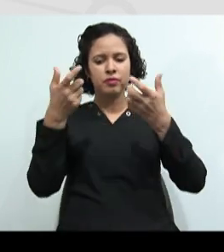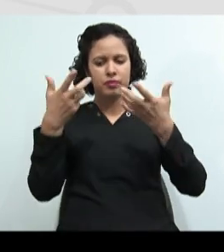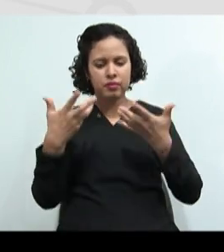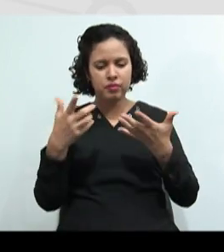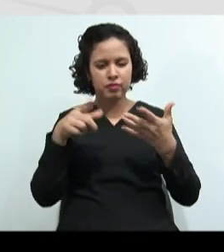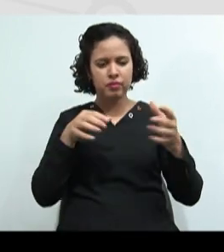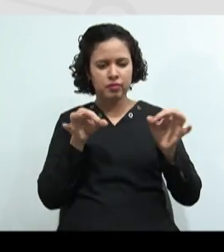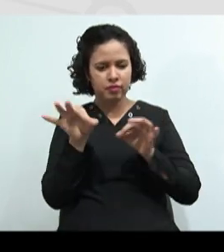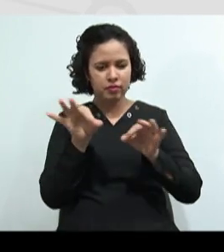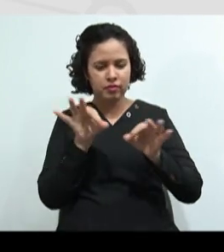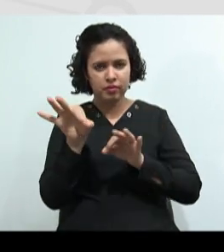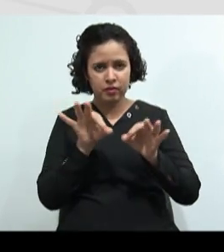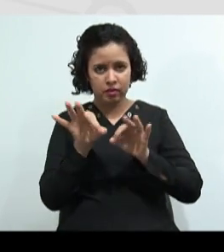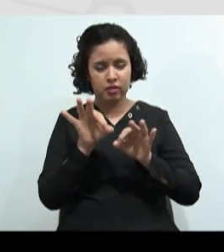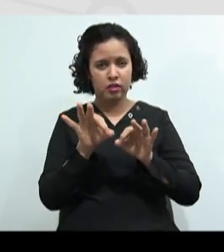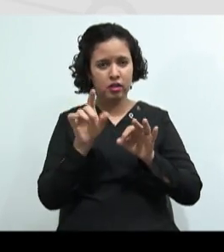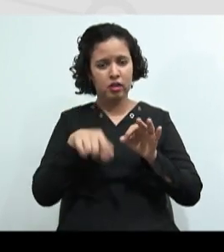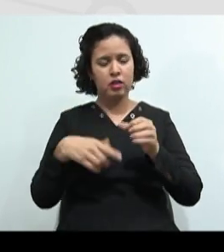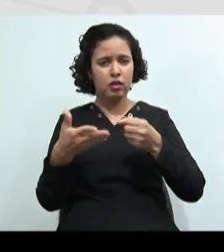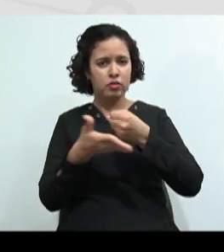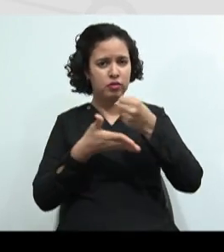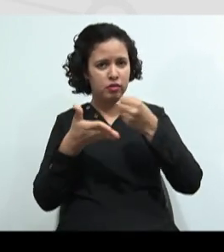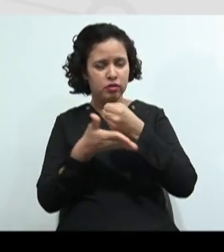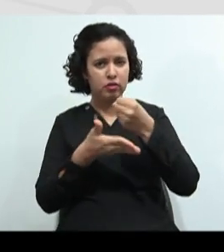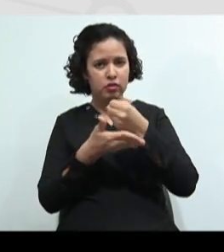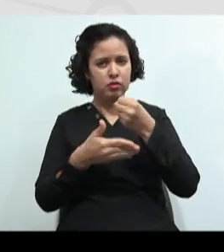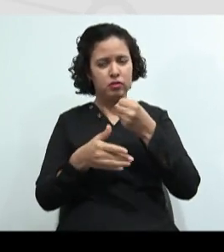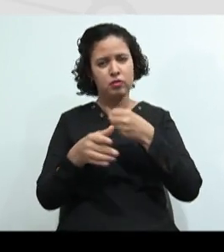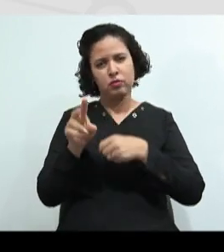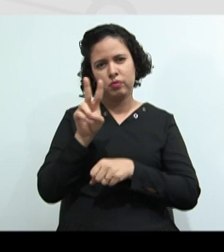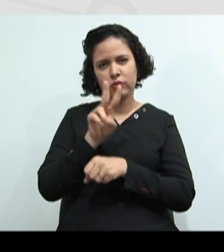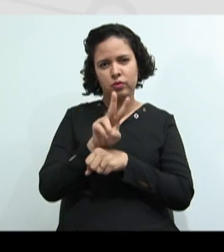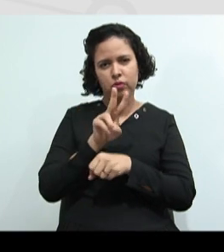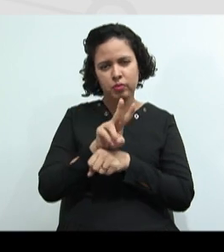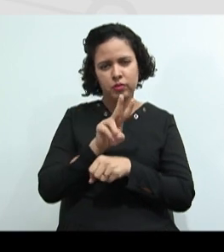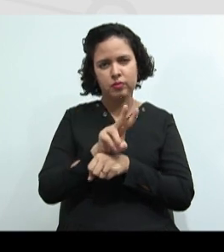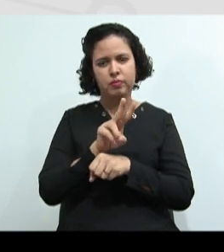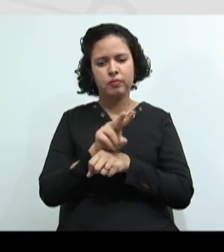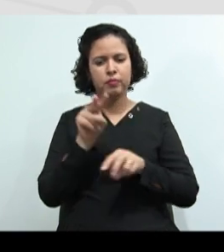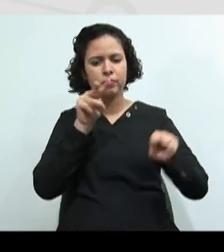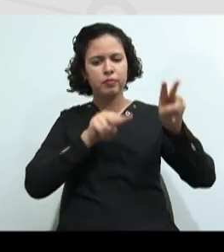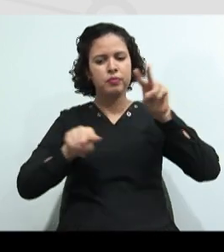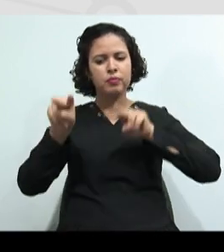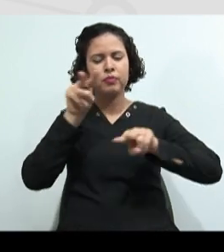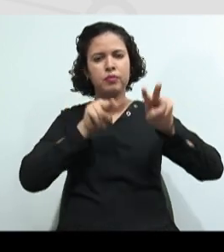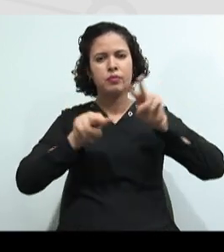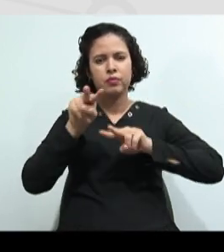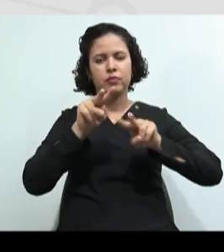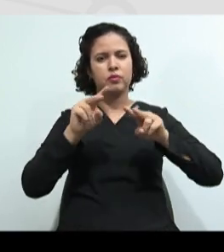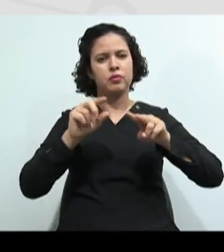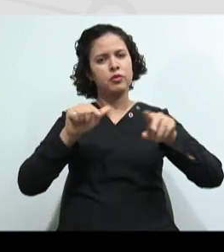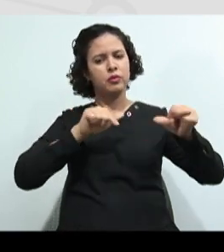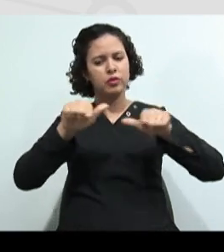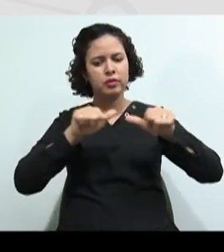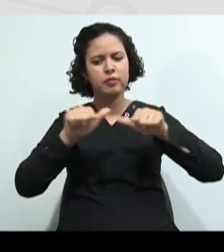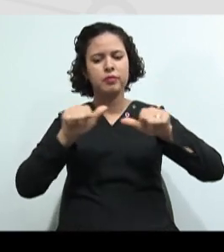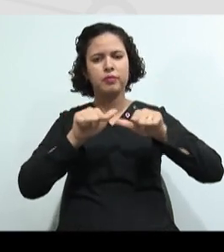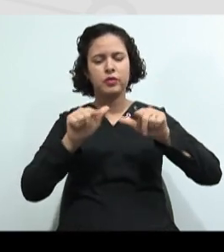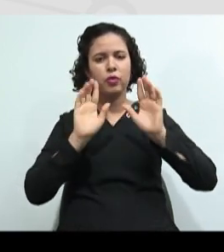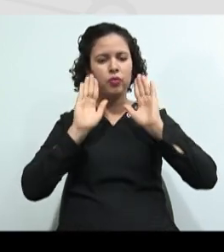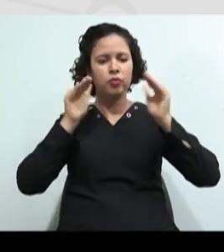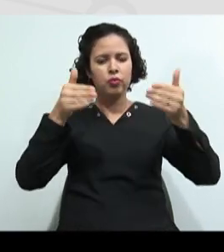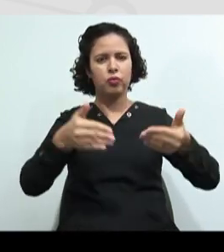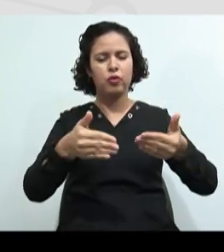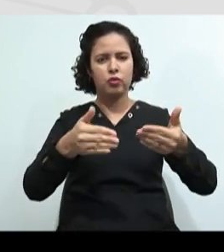ou seja, é aquele que está no nível dos supervisores, ou seja, aquela visão por tarefas, o foco no